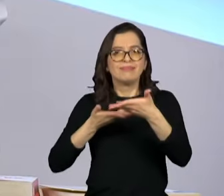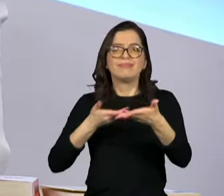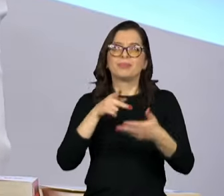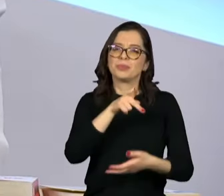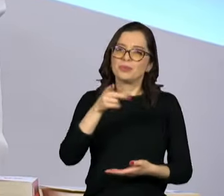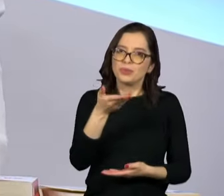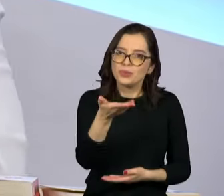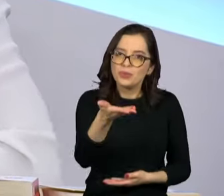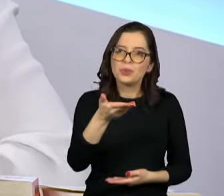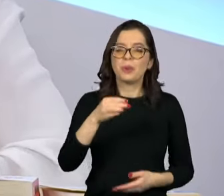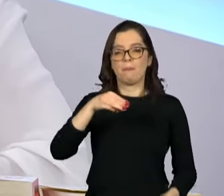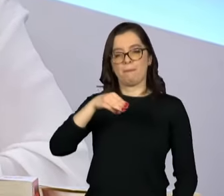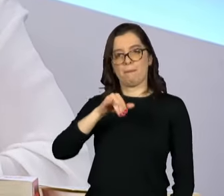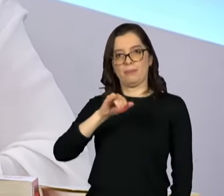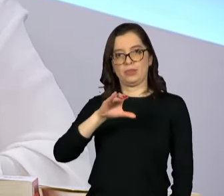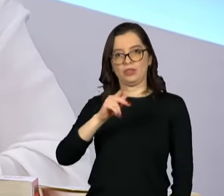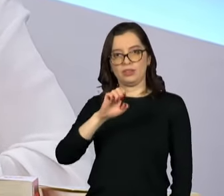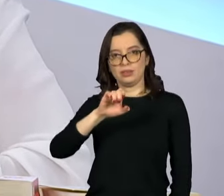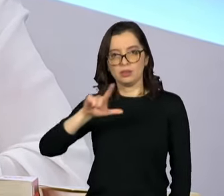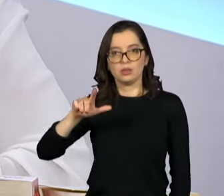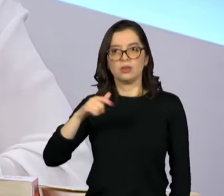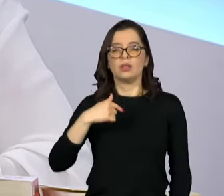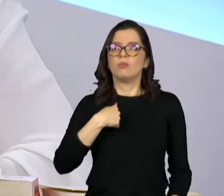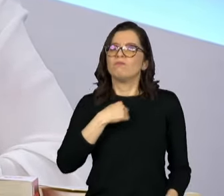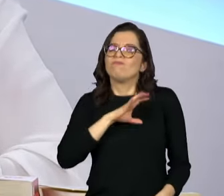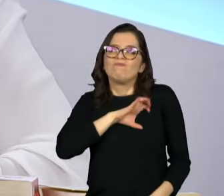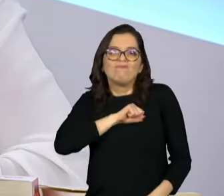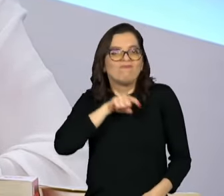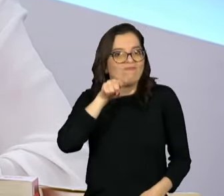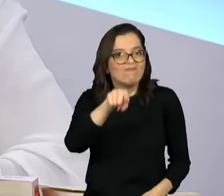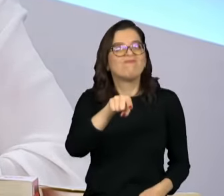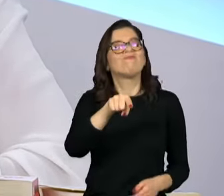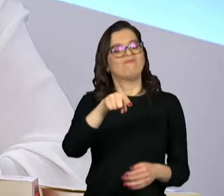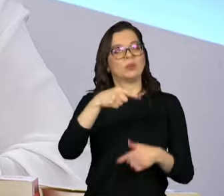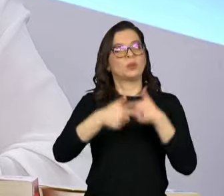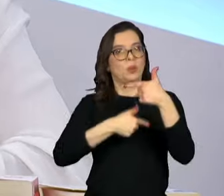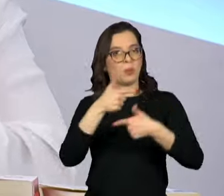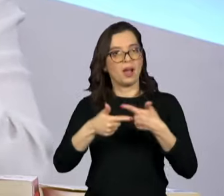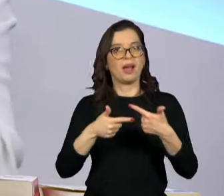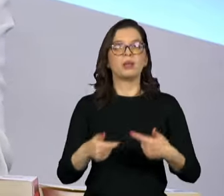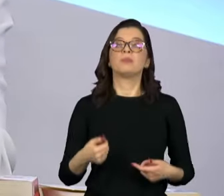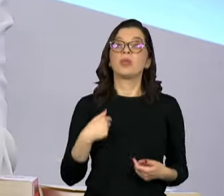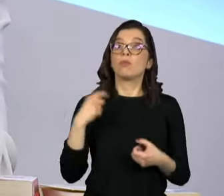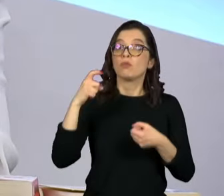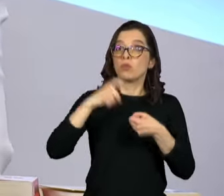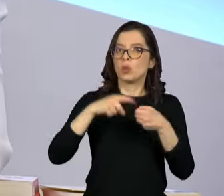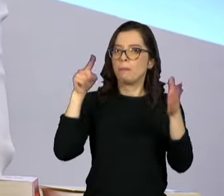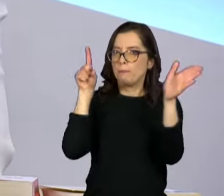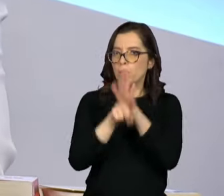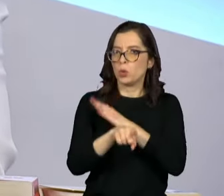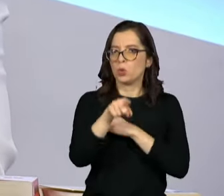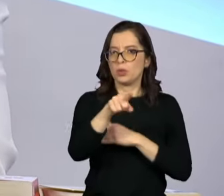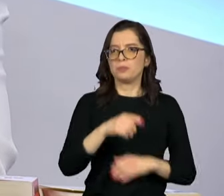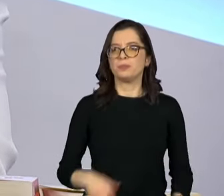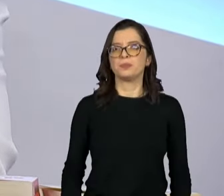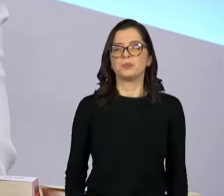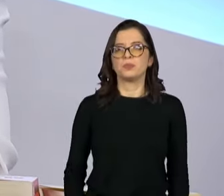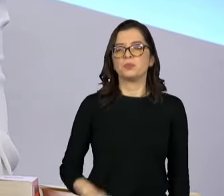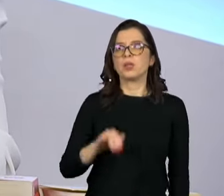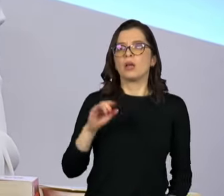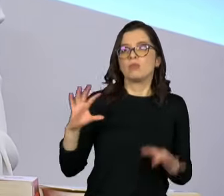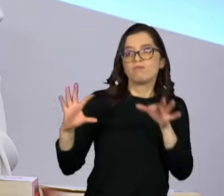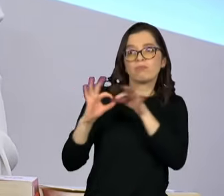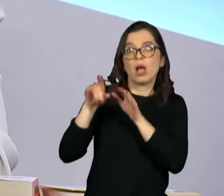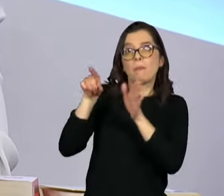fã. Professor, eu quero retomar um trecho da pergunta do Joel, quando ele diz que se a gente levar os argumentos morais para o